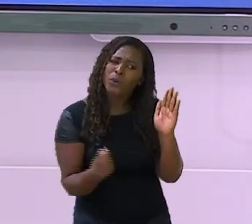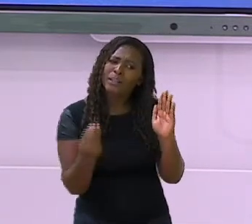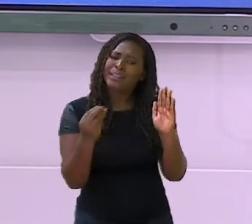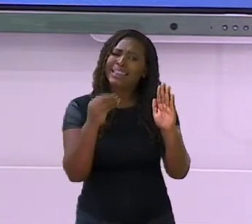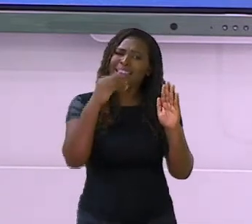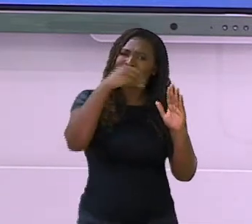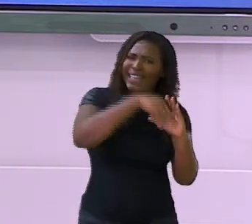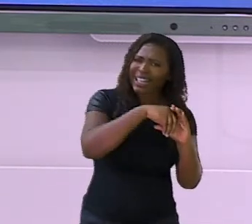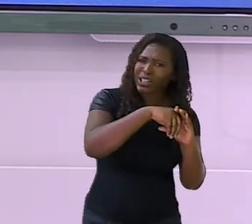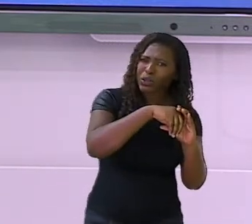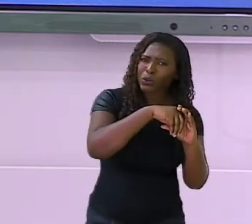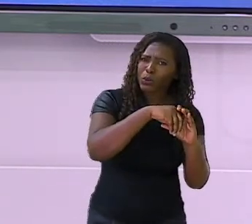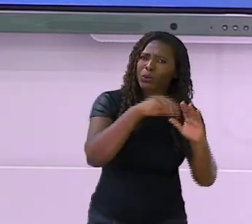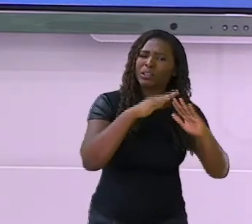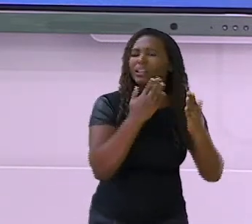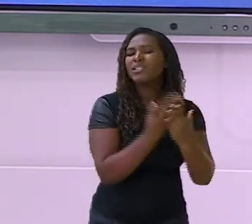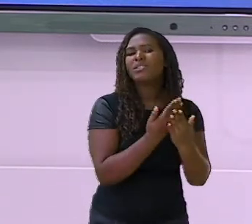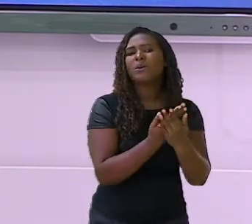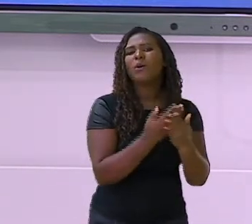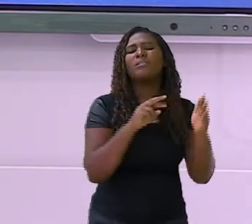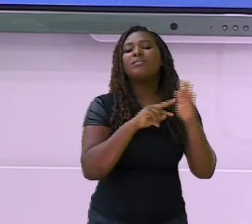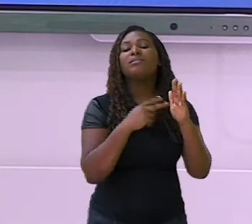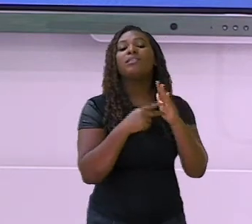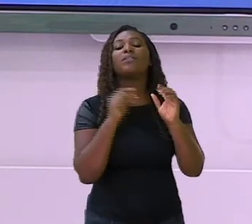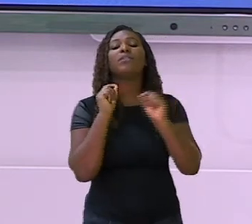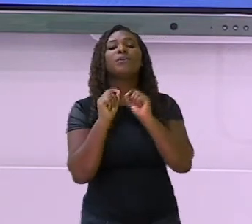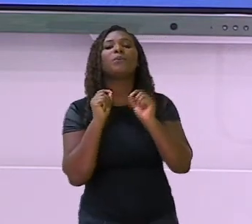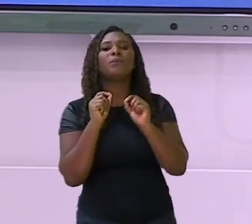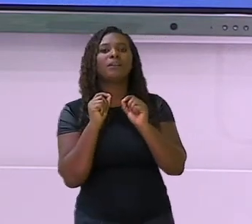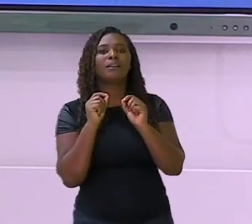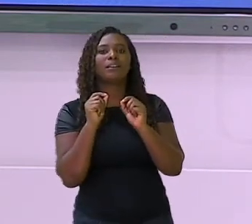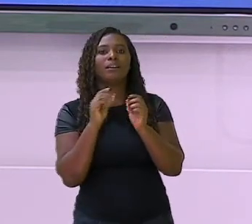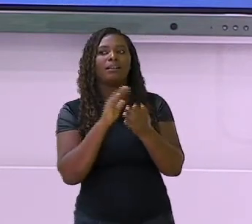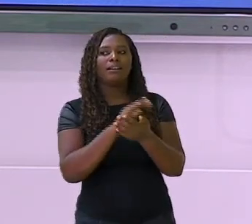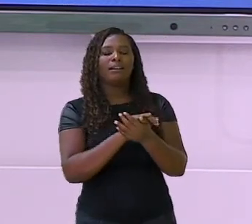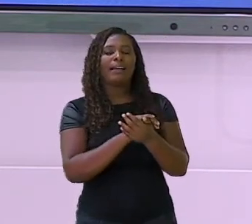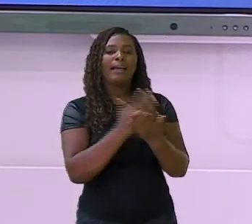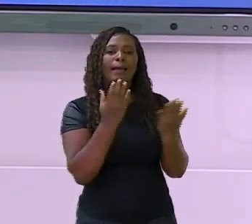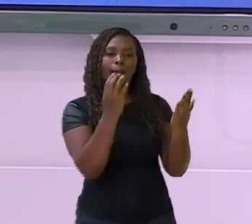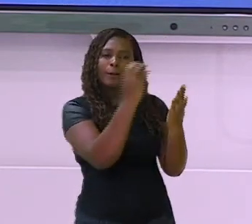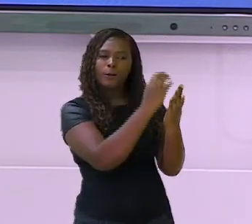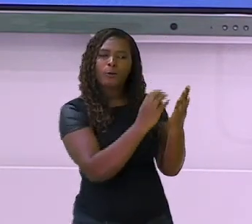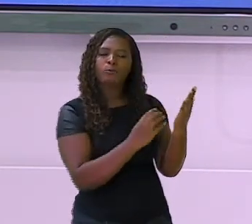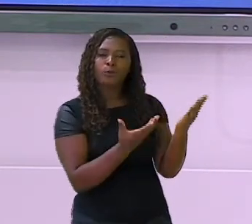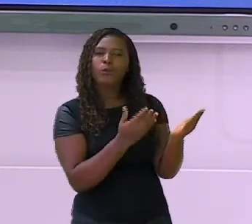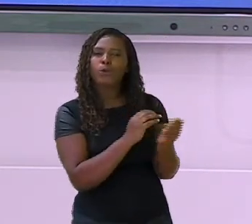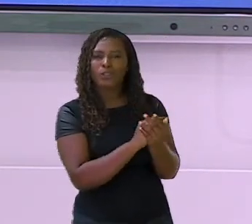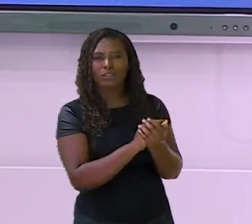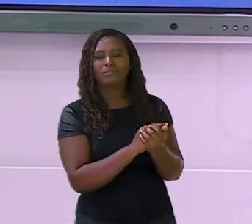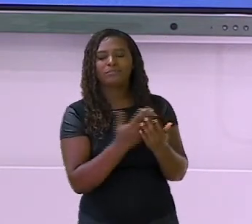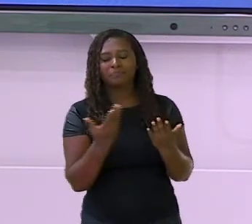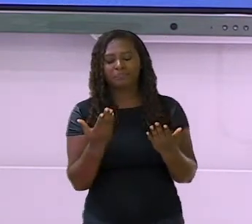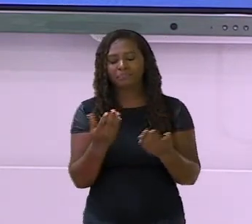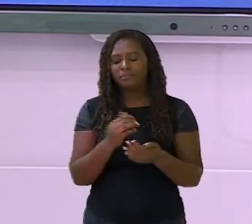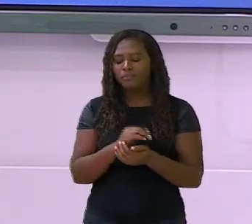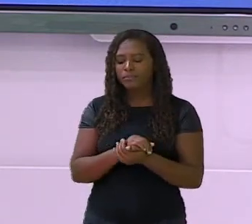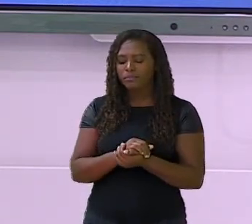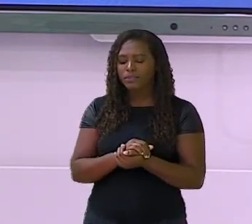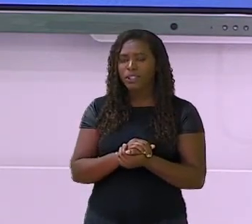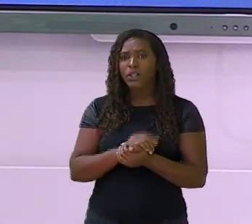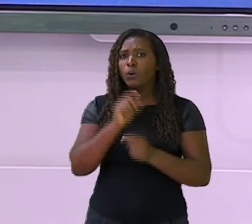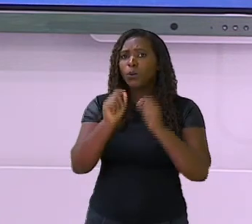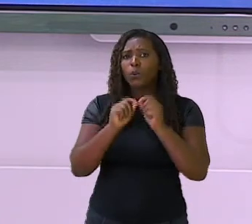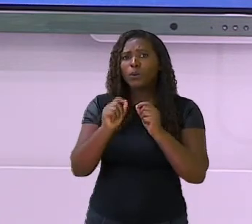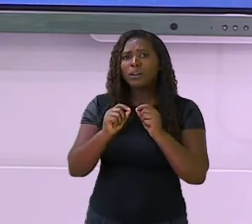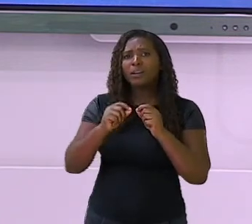Então, esse currículo, o que vai se ensinar na escola? O que as pessoas precisam aprender dentro do